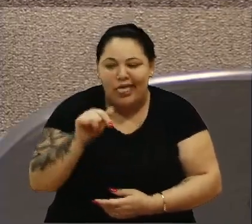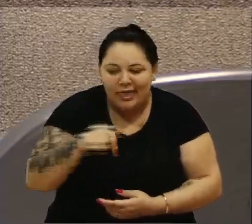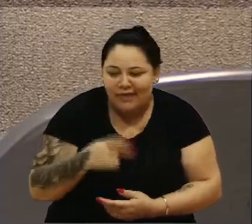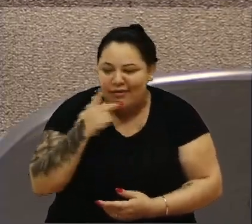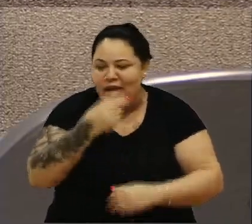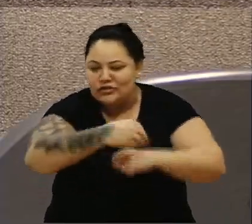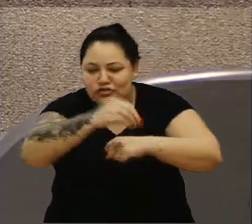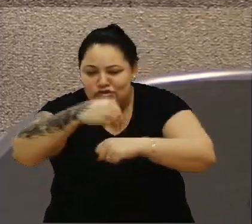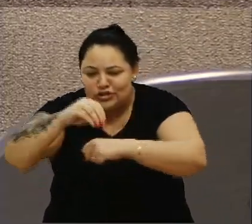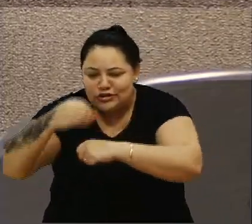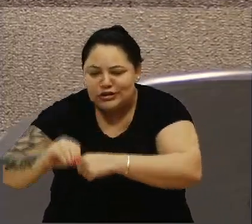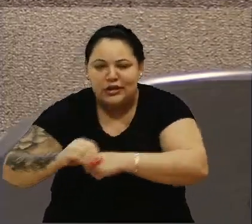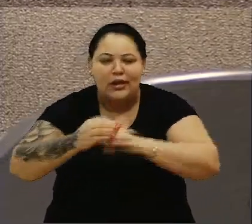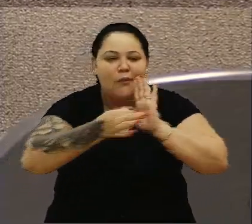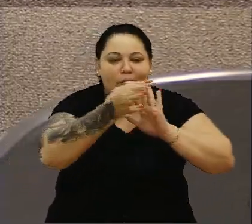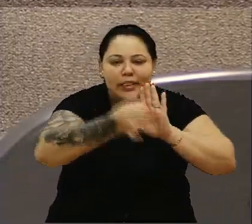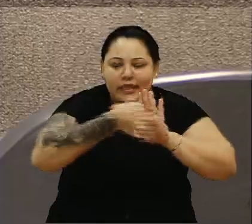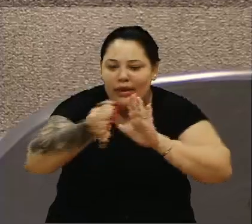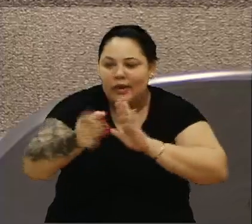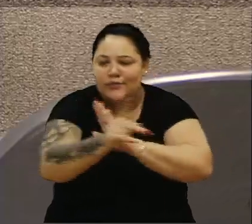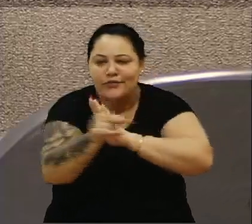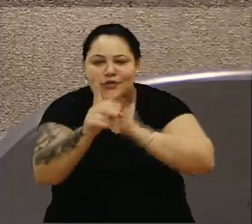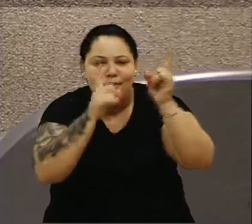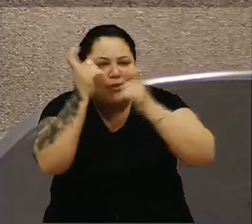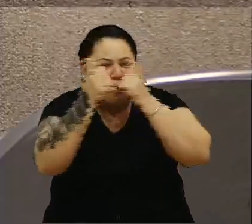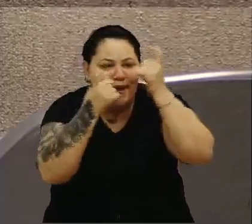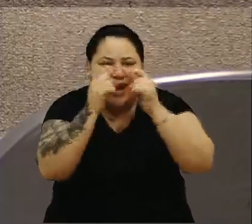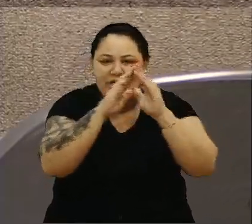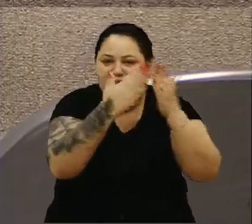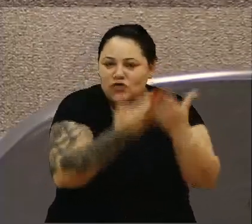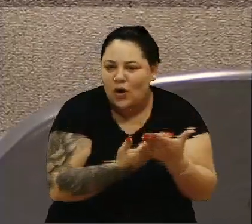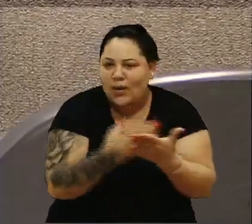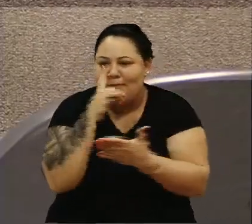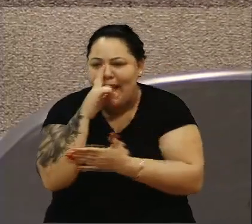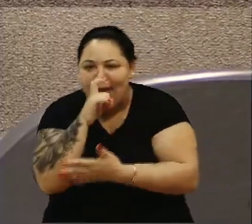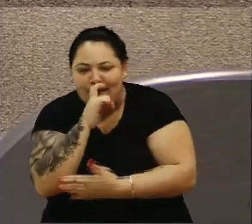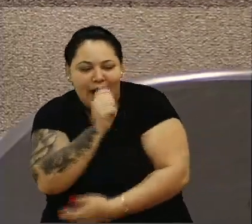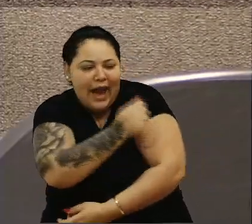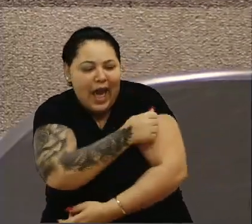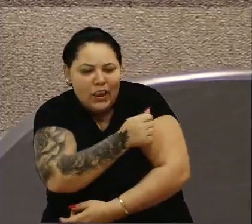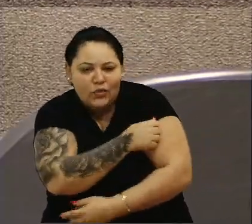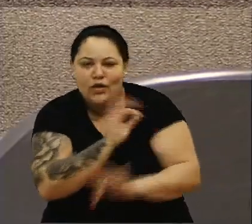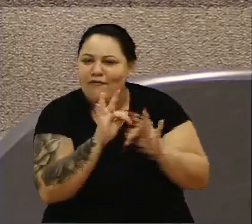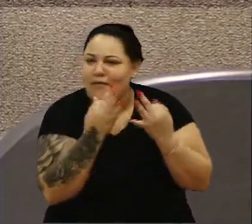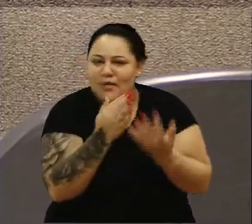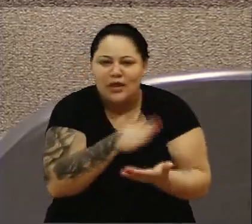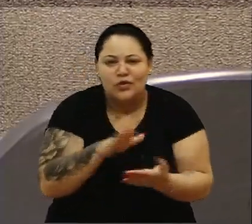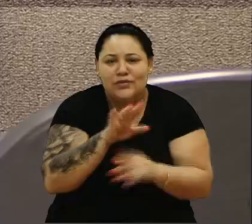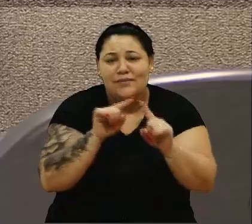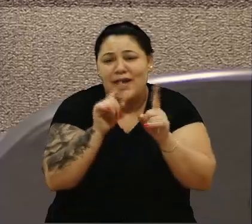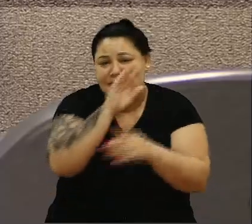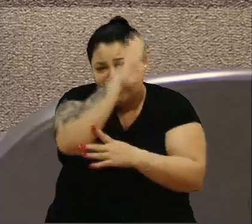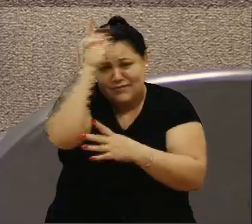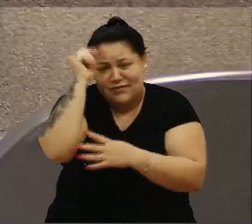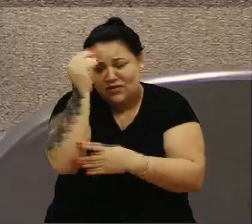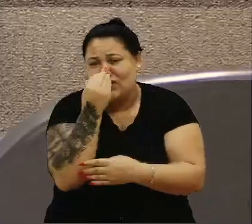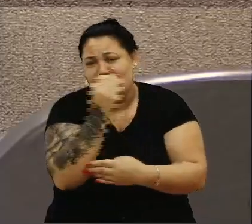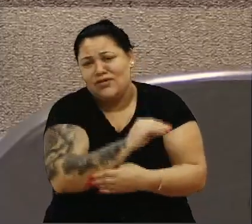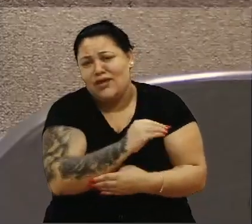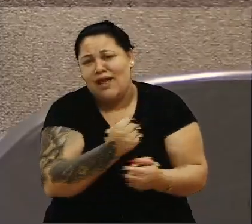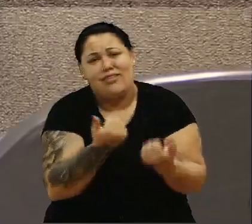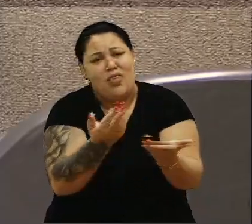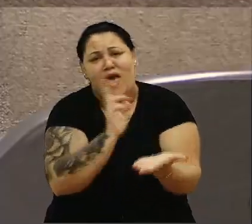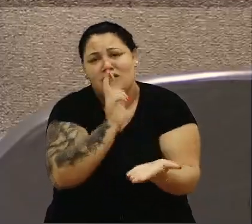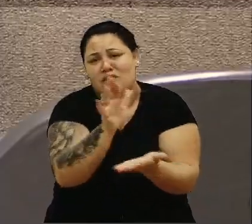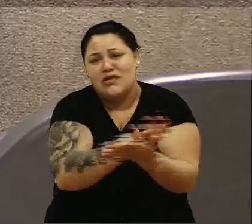sugestões, né, às professoras preocupadas, às escolas, os alunos, os pais de aluno, mas a Prefeitura não dar respostas. Então, nessa audiência pública